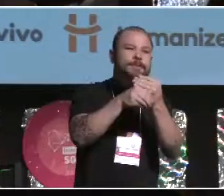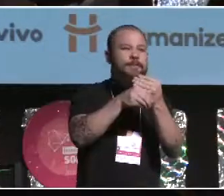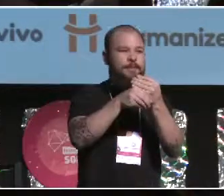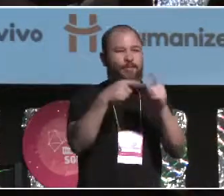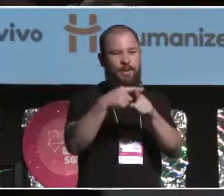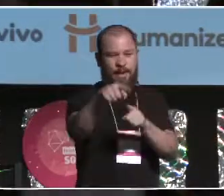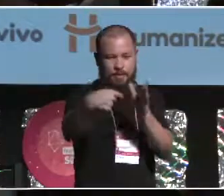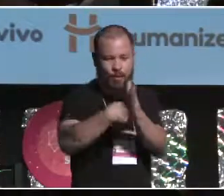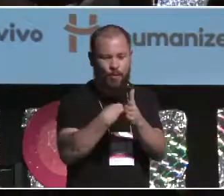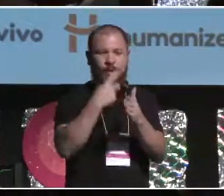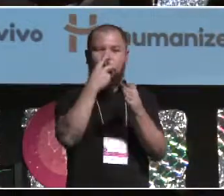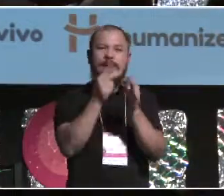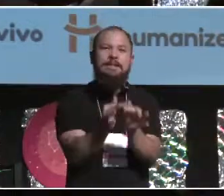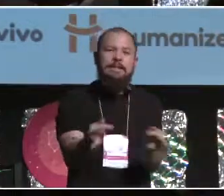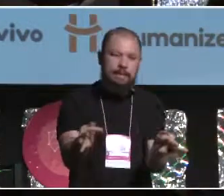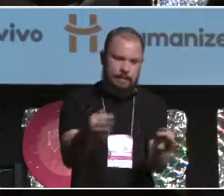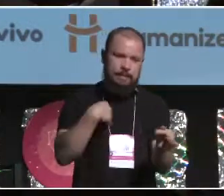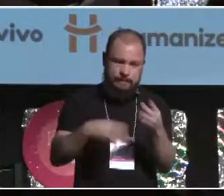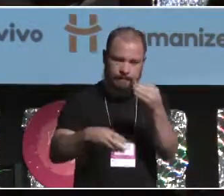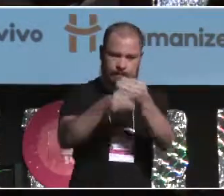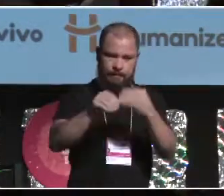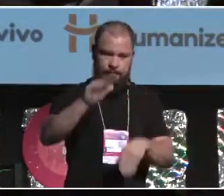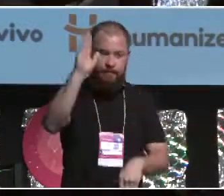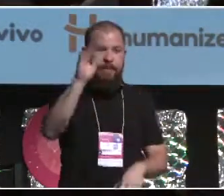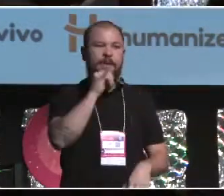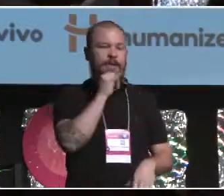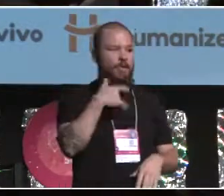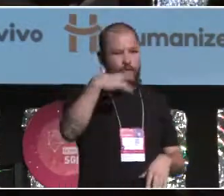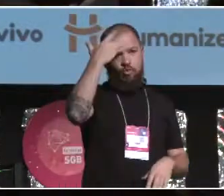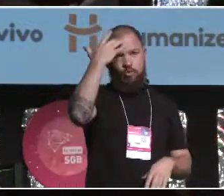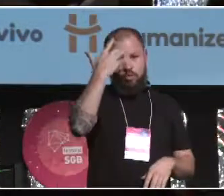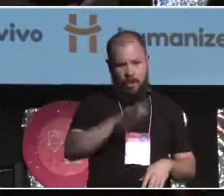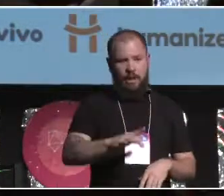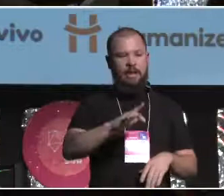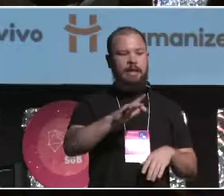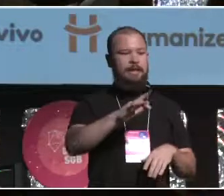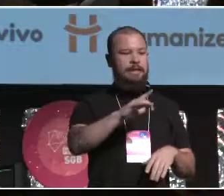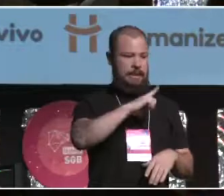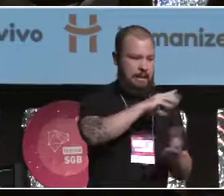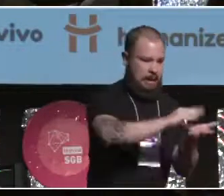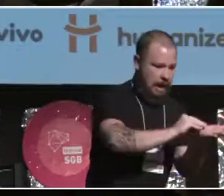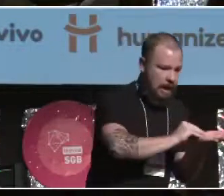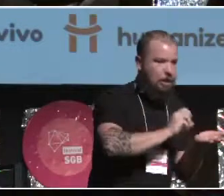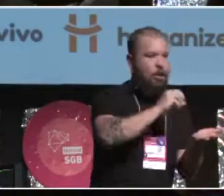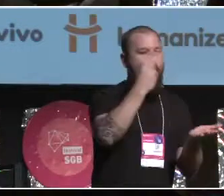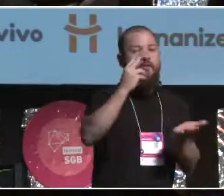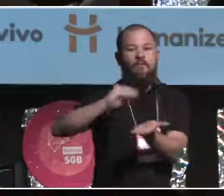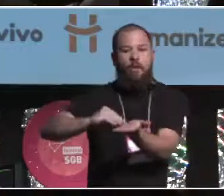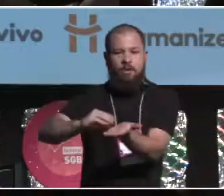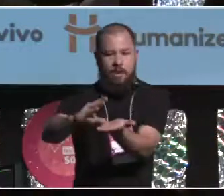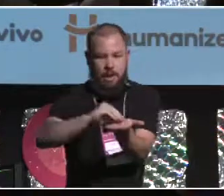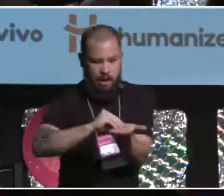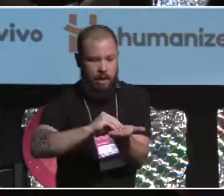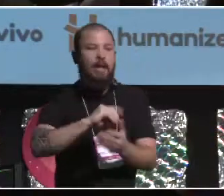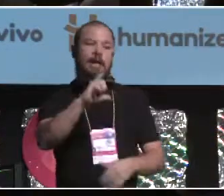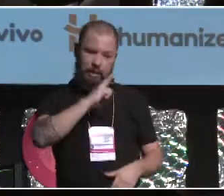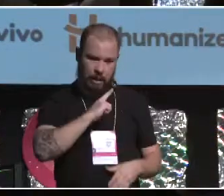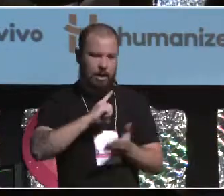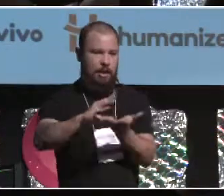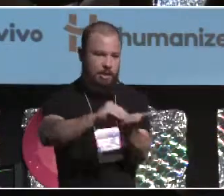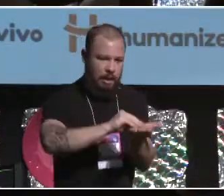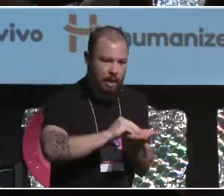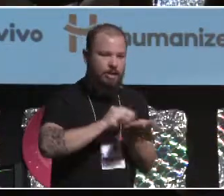pergunta. Eu não sei se não temos dados ou se há dados faltando. Existem dados e existem dados